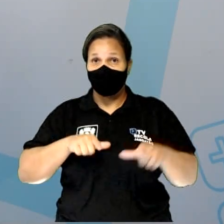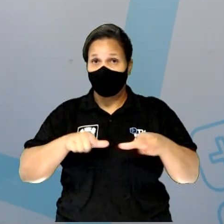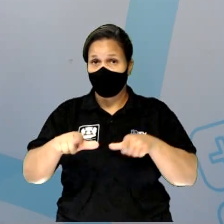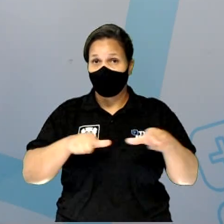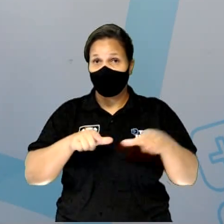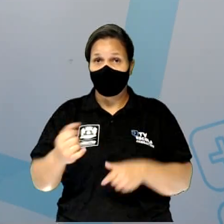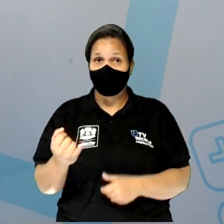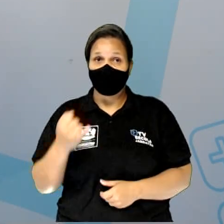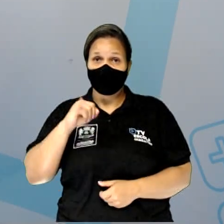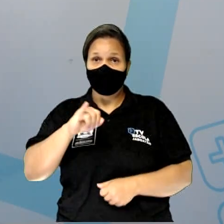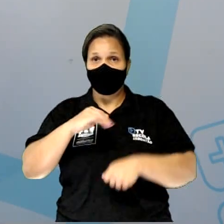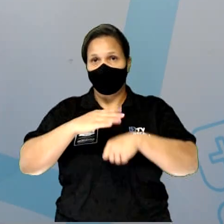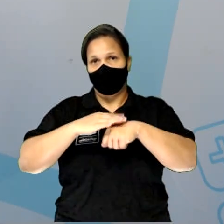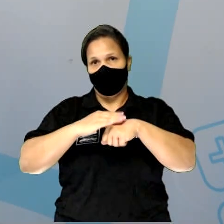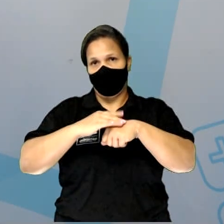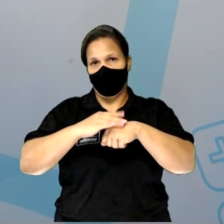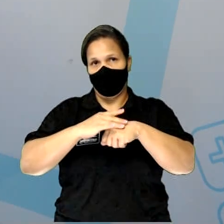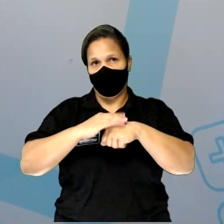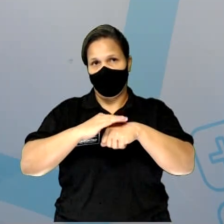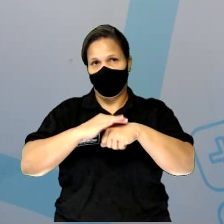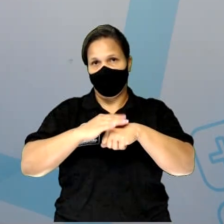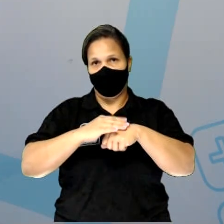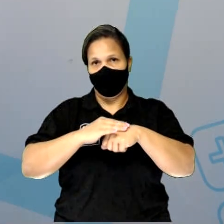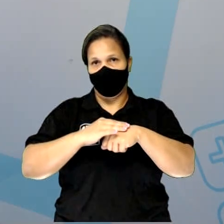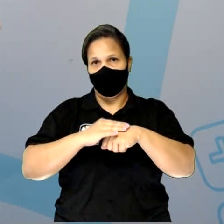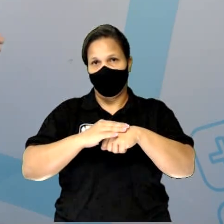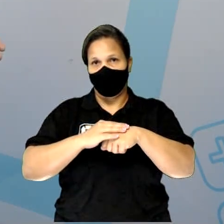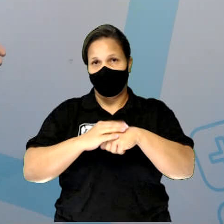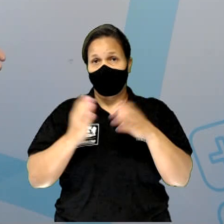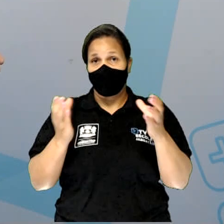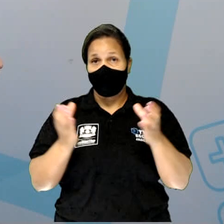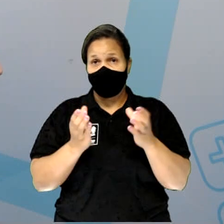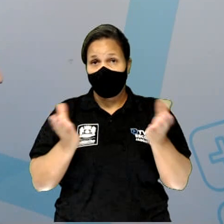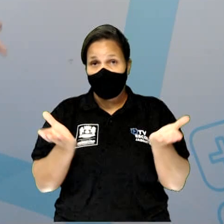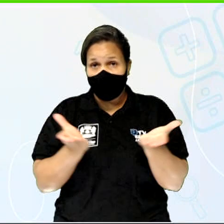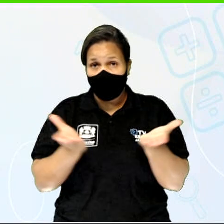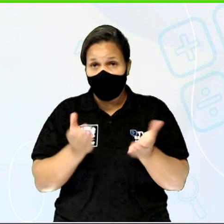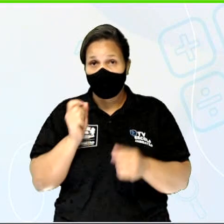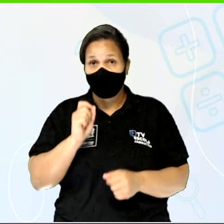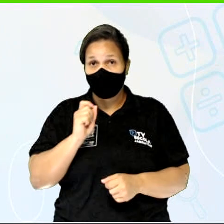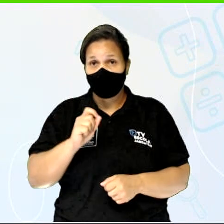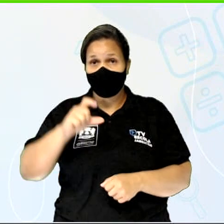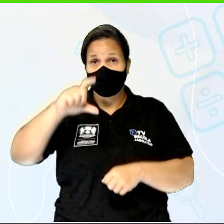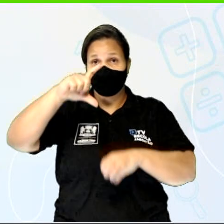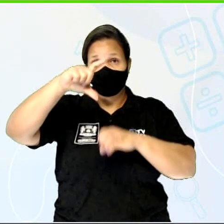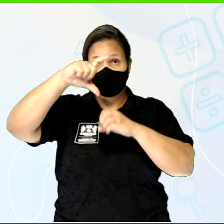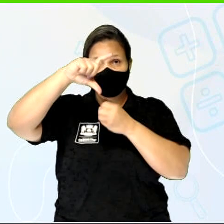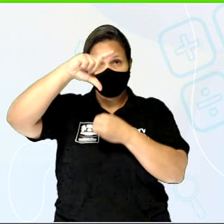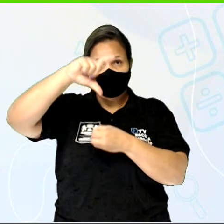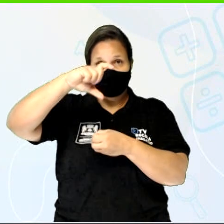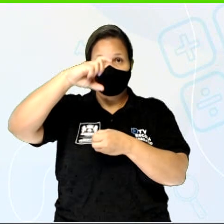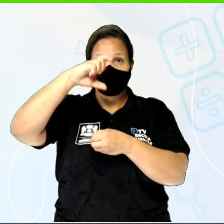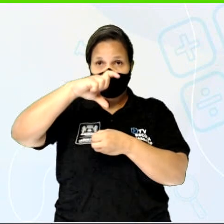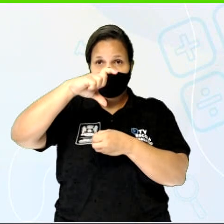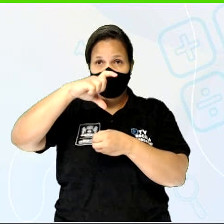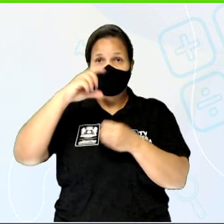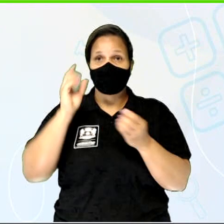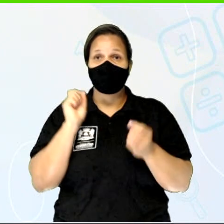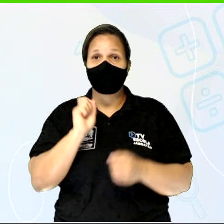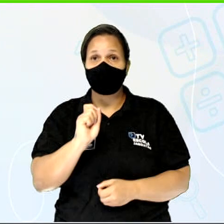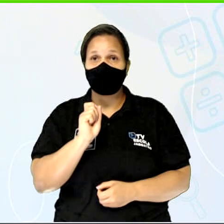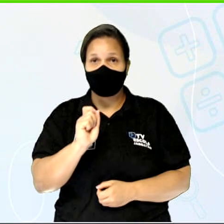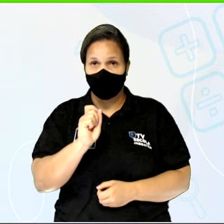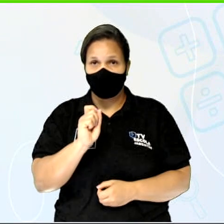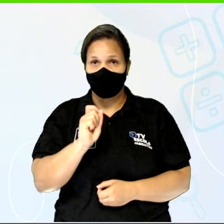doente. Já para a forma interrogativa, dá uma olhada na tela. Will you